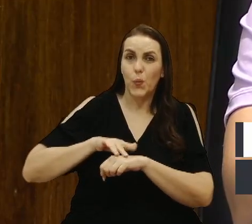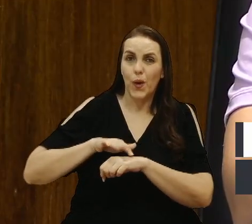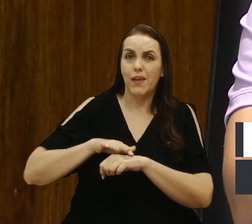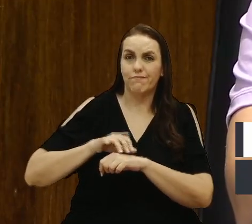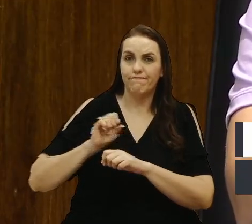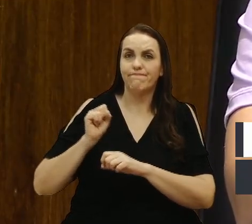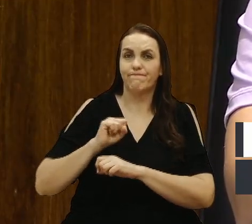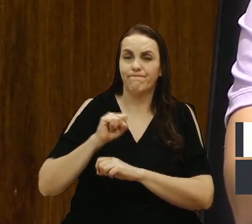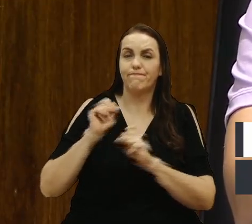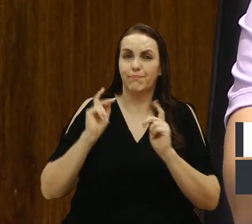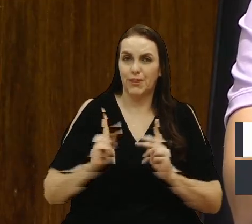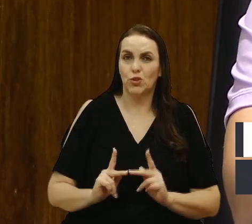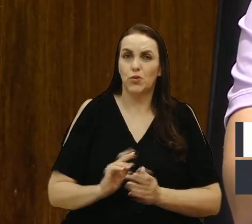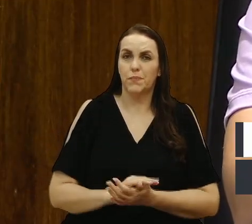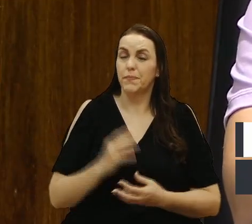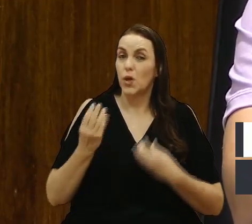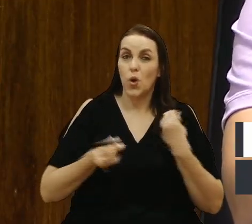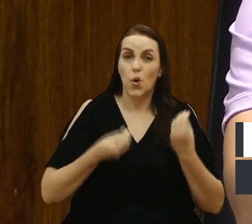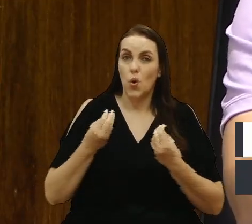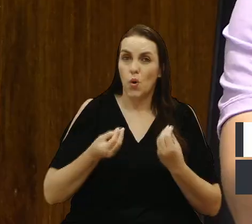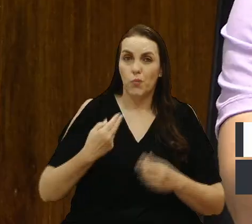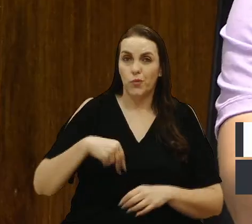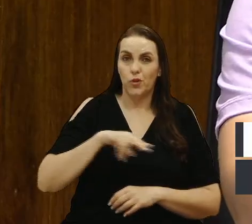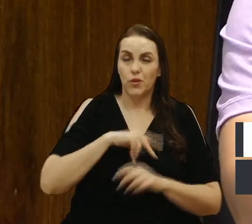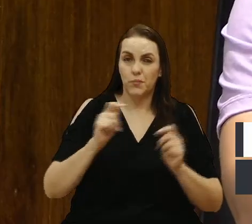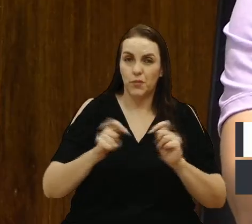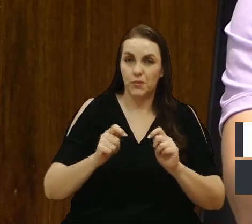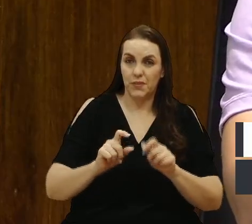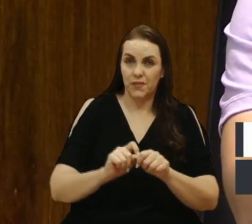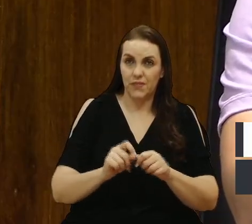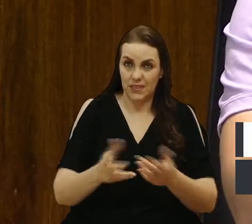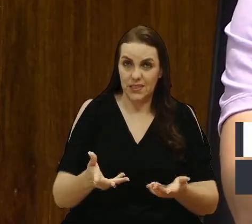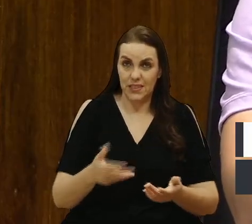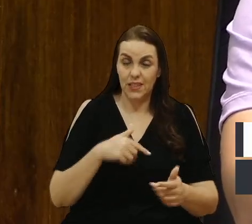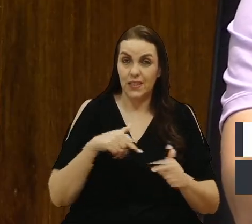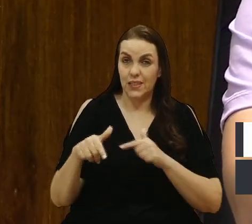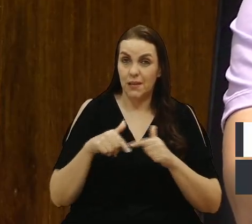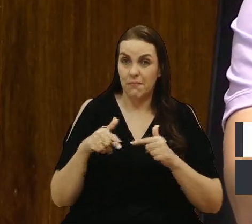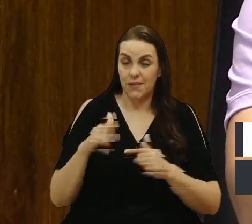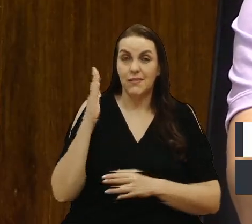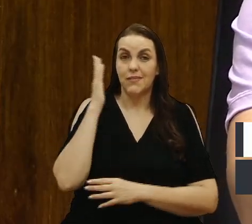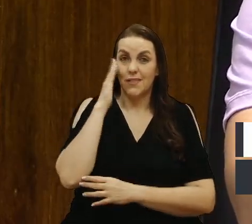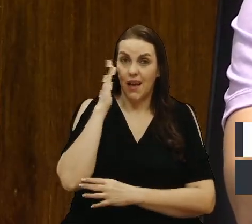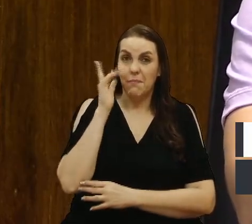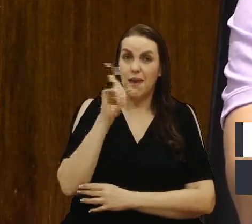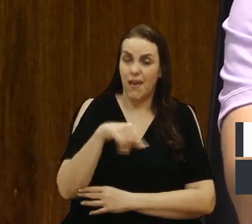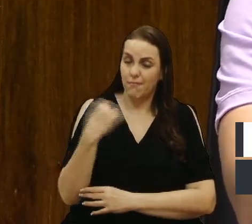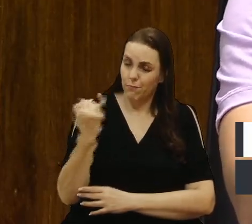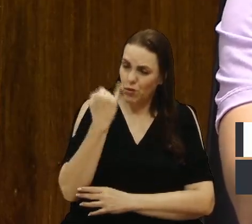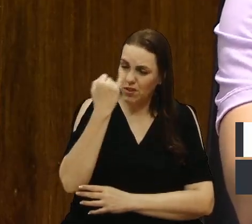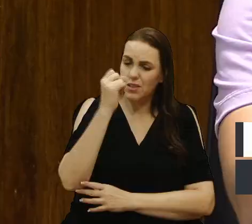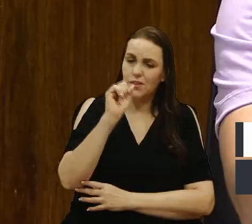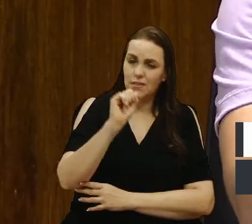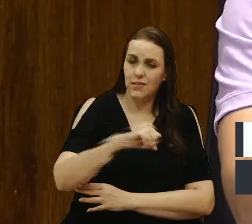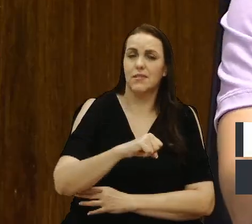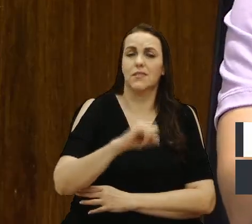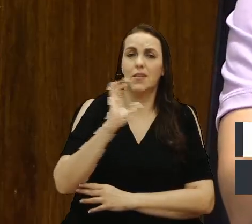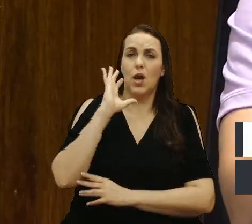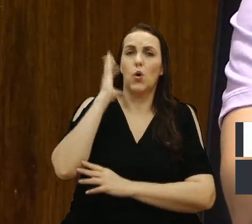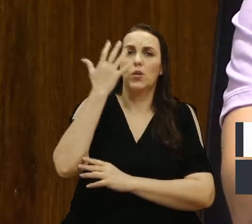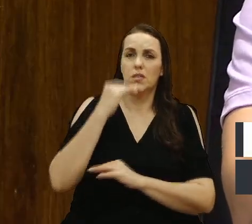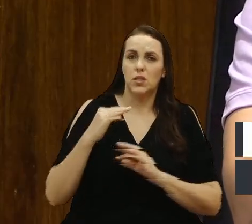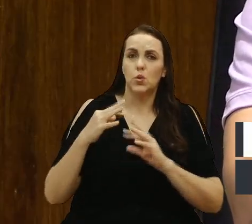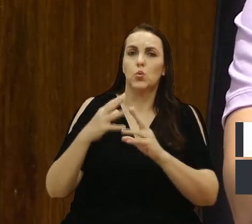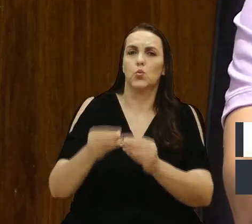pessoas. Então, como que a gente pode fazer com que o trabalho, sabendo que ele é essencial, sim, para acontecer tudo o que